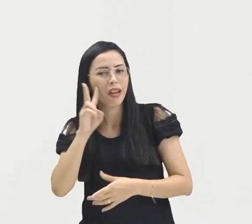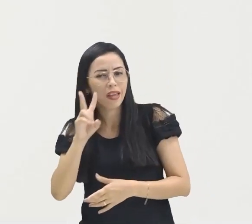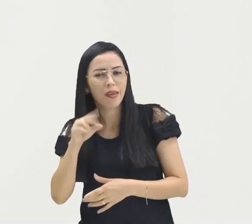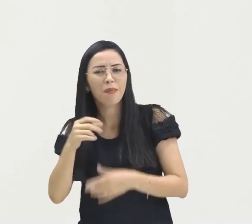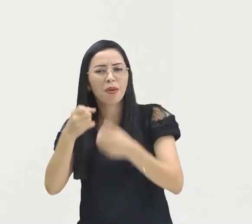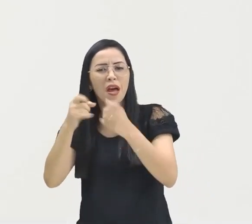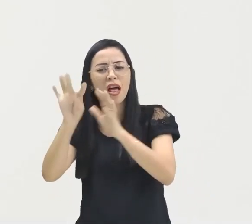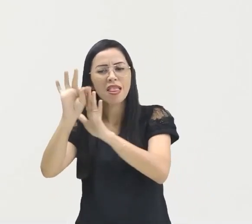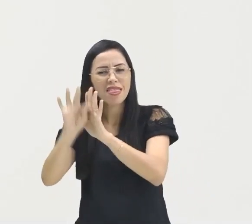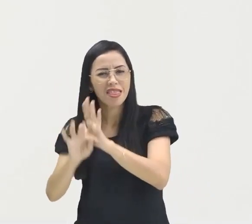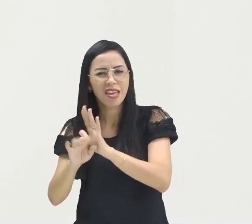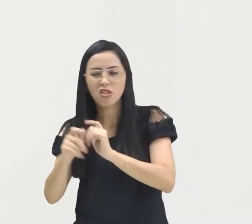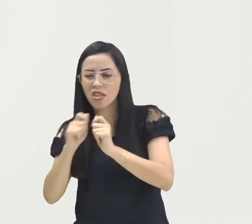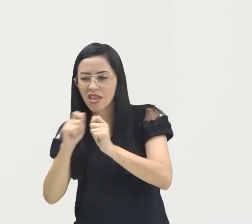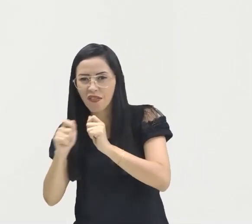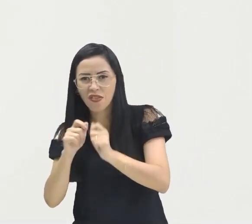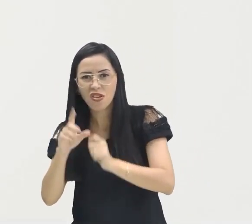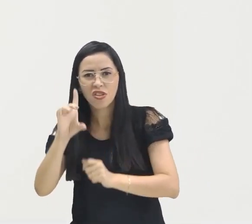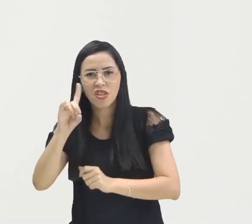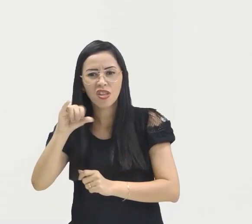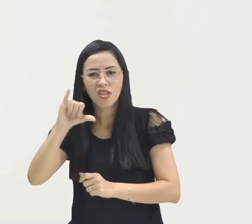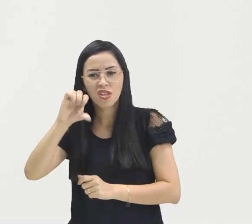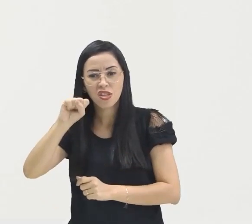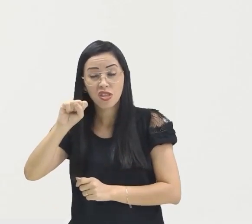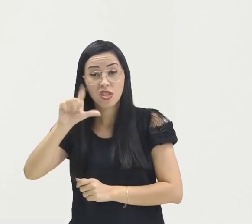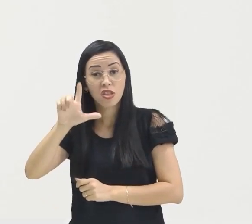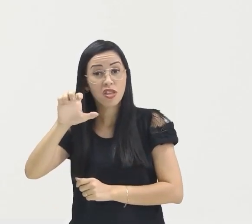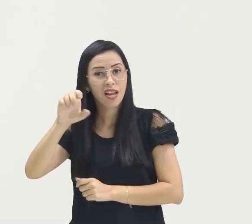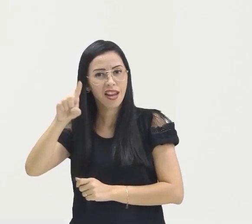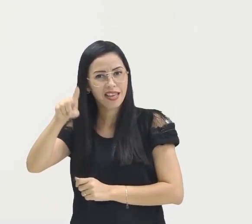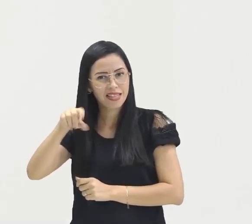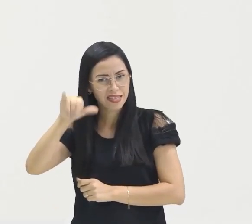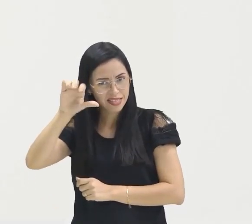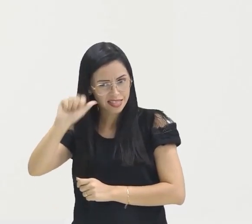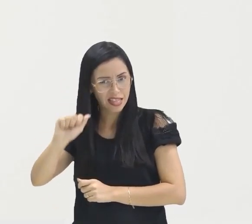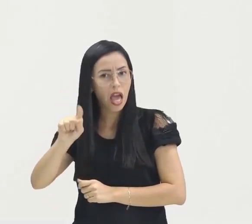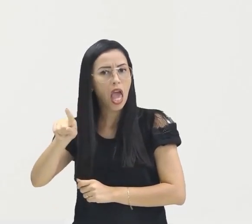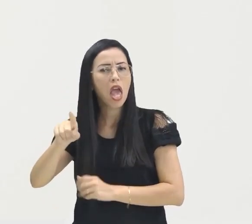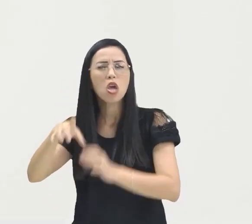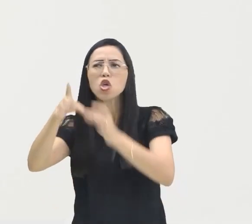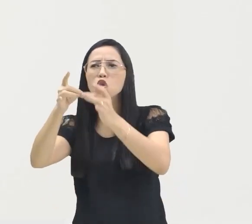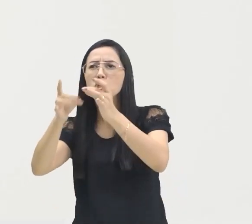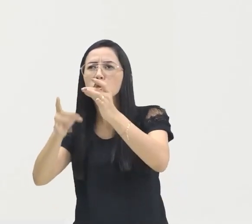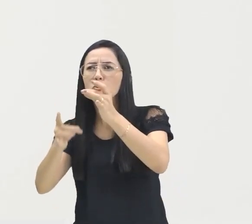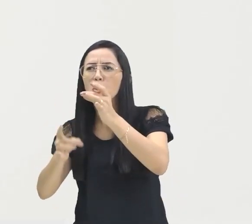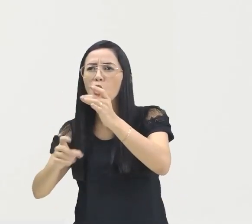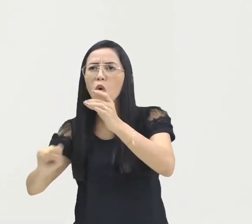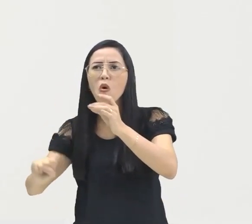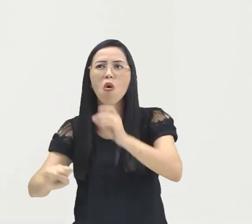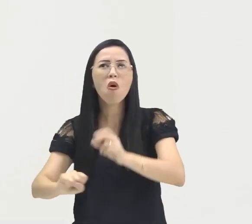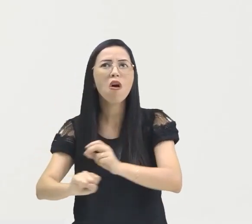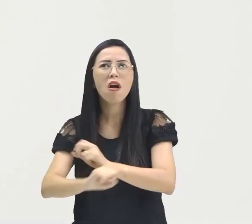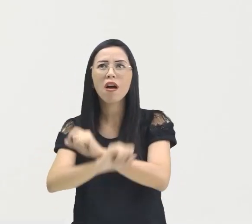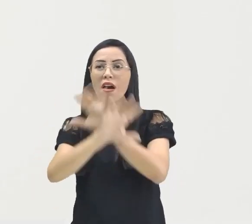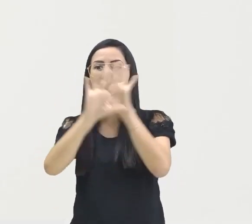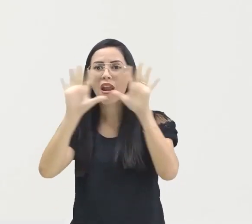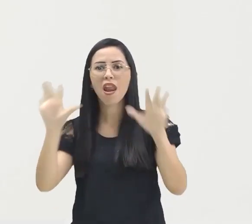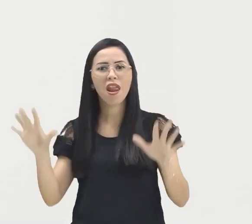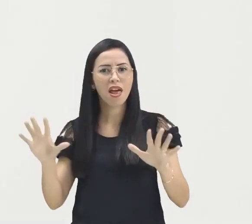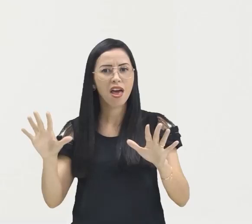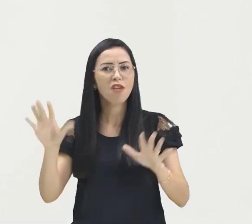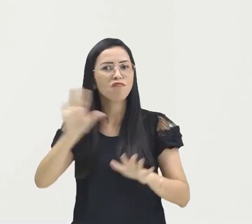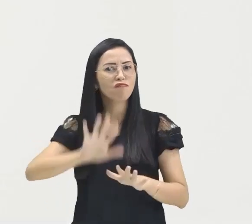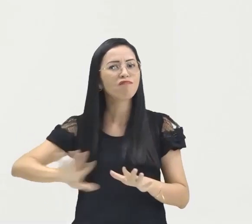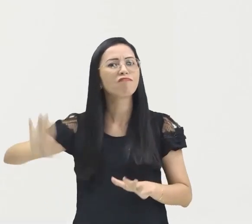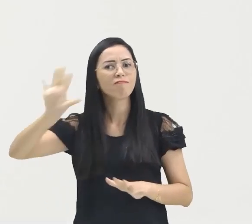ela falou das crianças, ela falou de um todo. E é assim que tem que ser. Por quê? Ele é por definição. Especificar conceitos